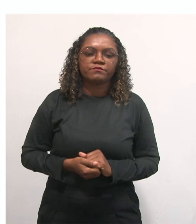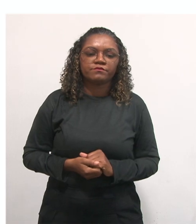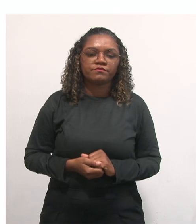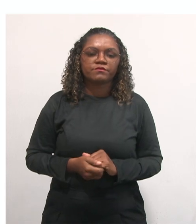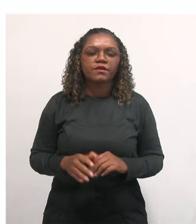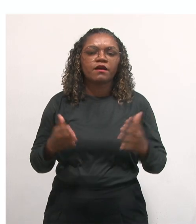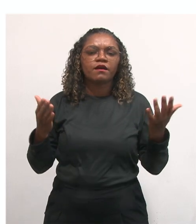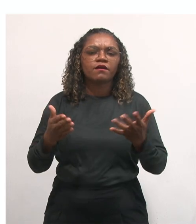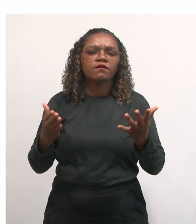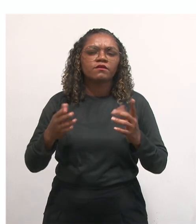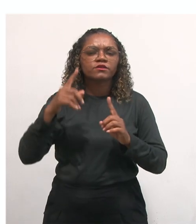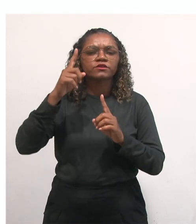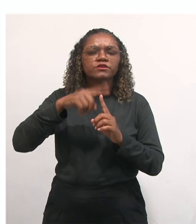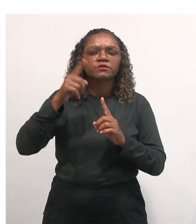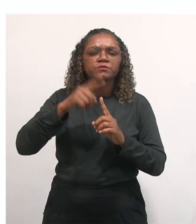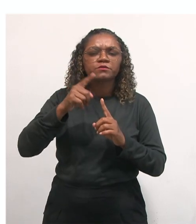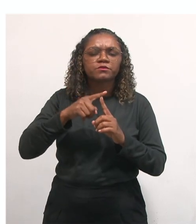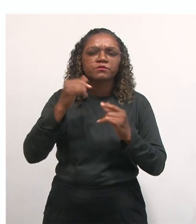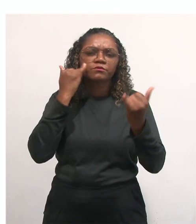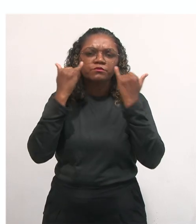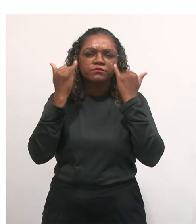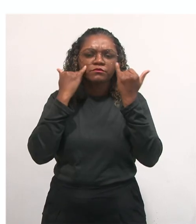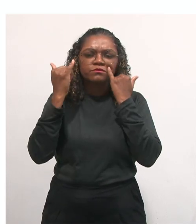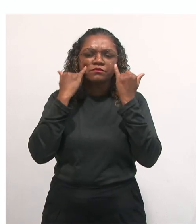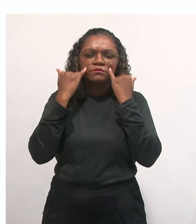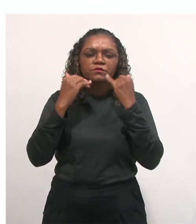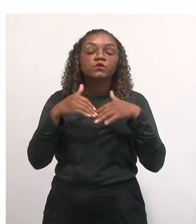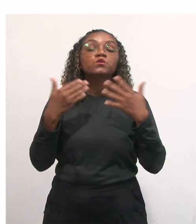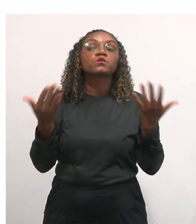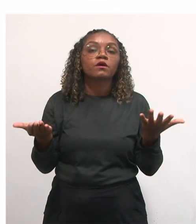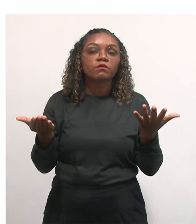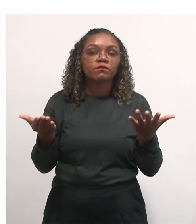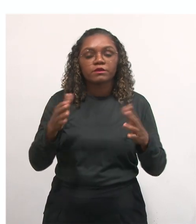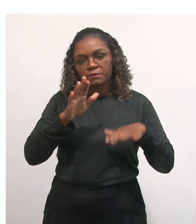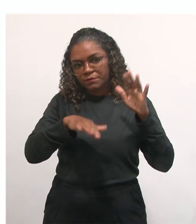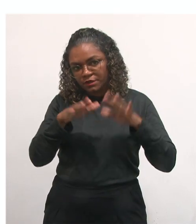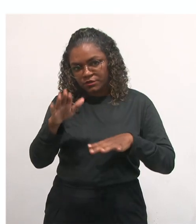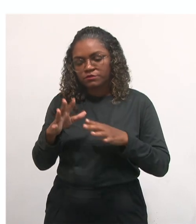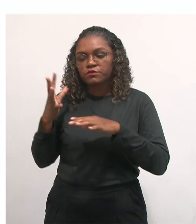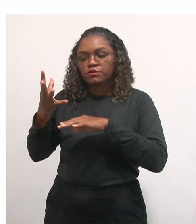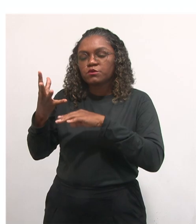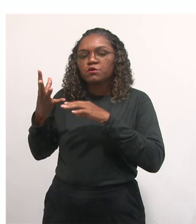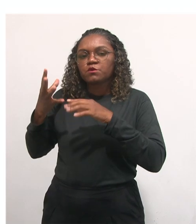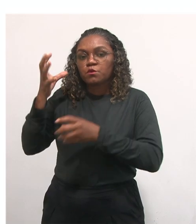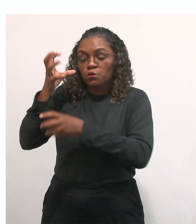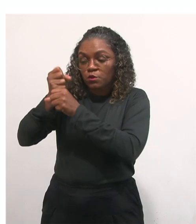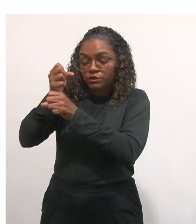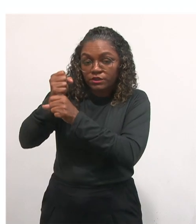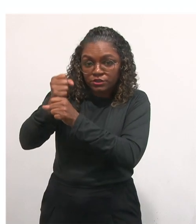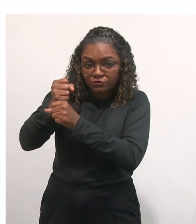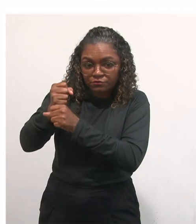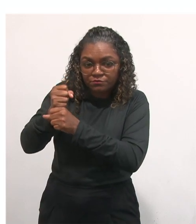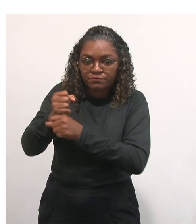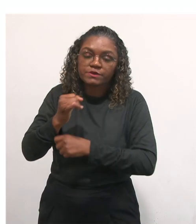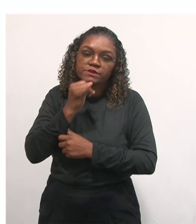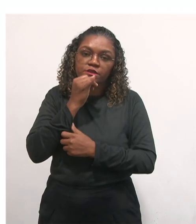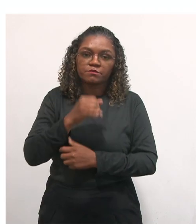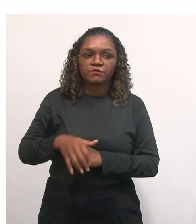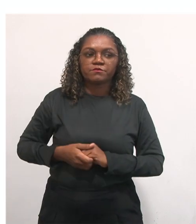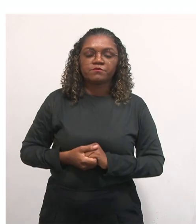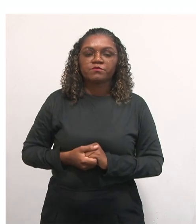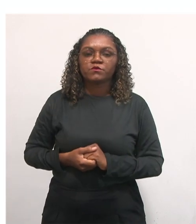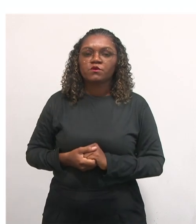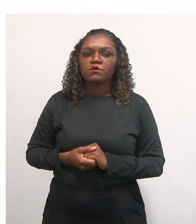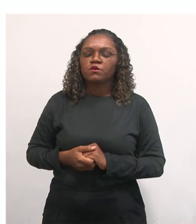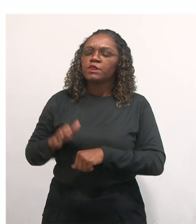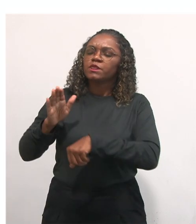Tipos de dados coletados. Olha só, esses tipos eles podem ser quantitativos, ok? Exemplo, quantos anos de